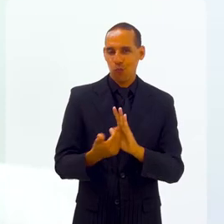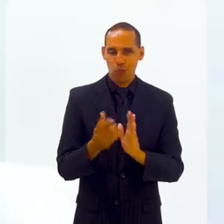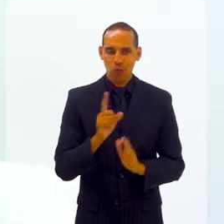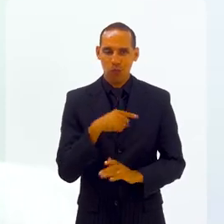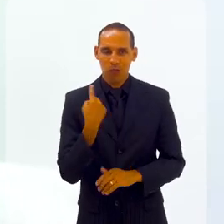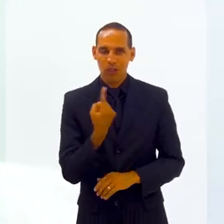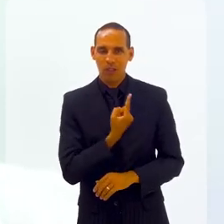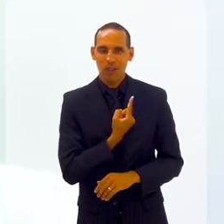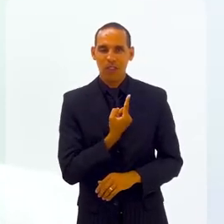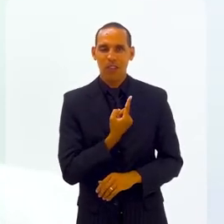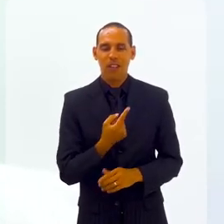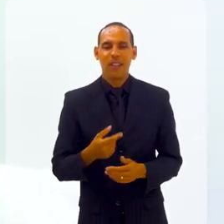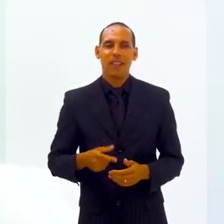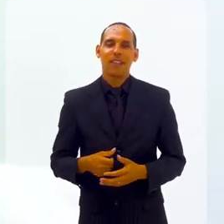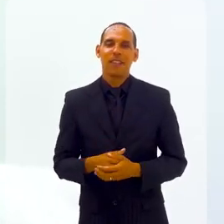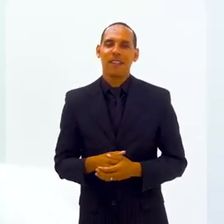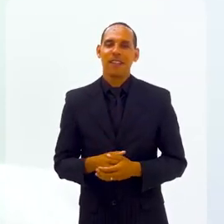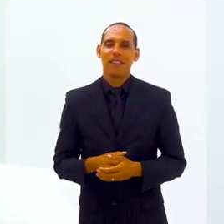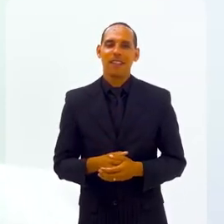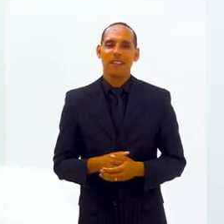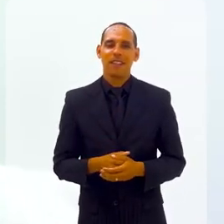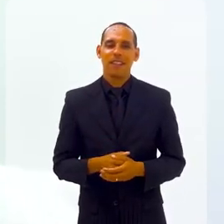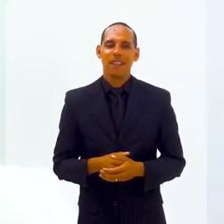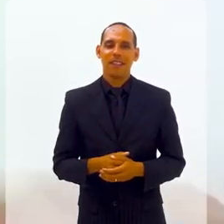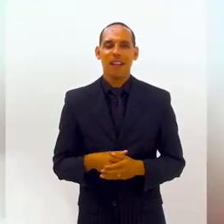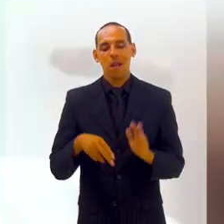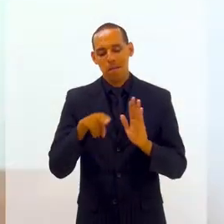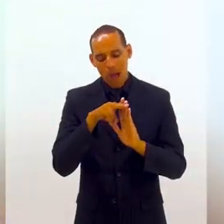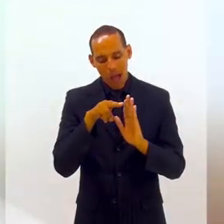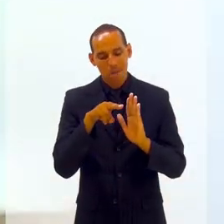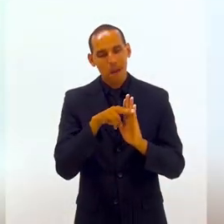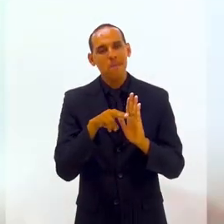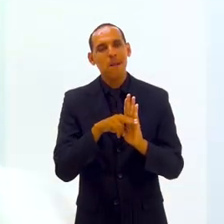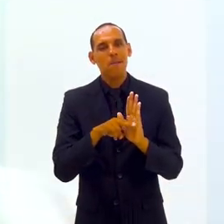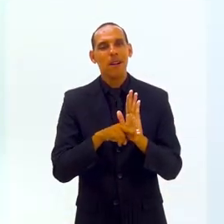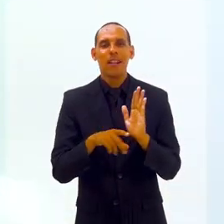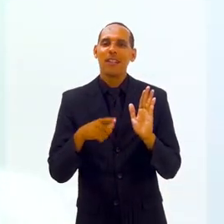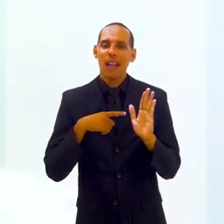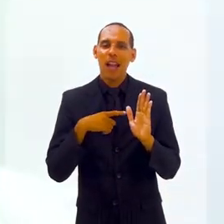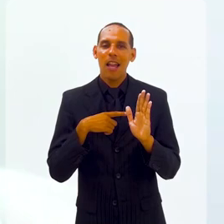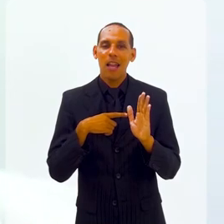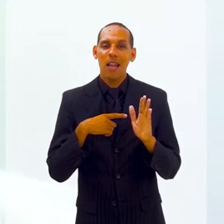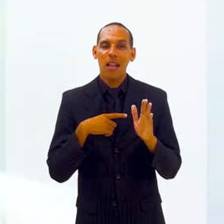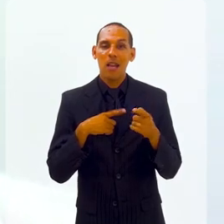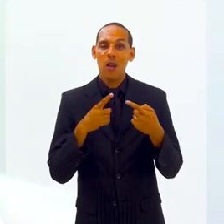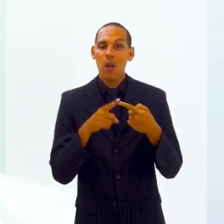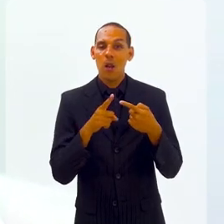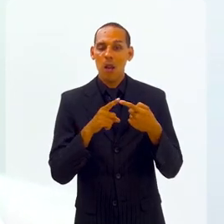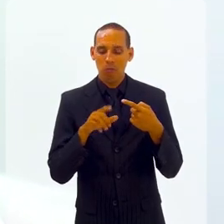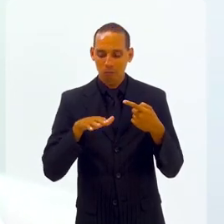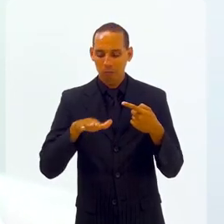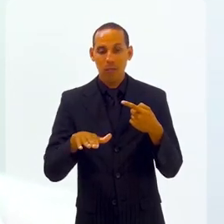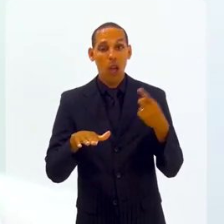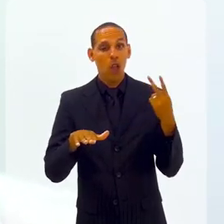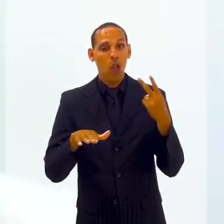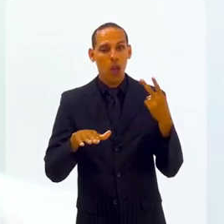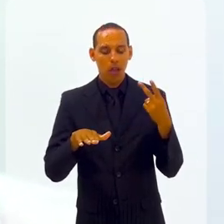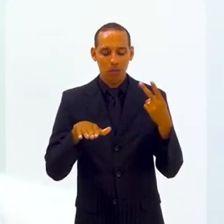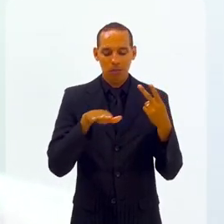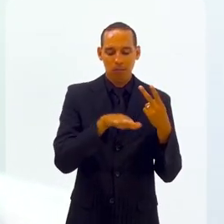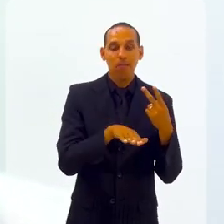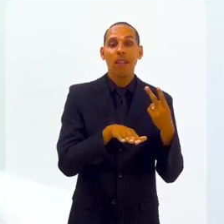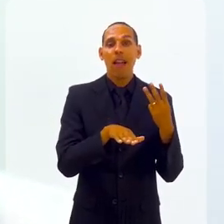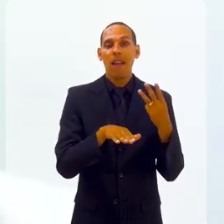e isso tudo a gente tem todo umas normas né um passo a passo de tudo como funciona